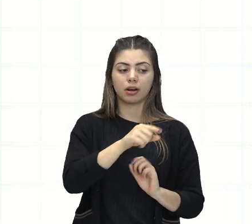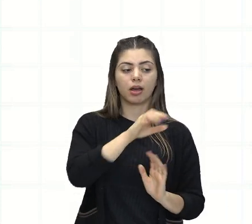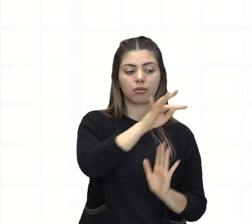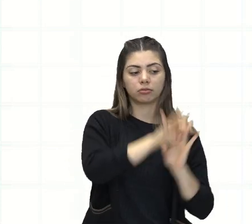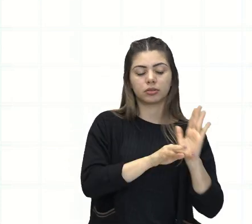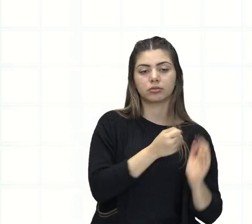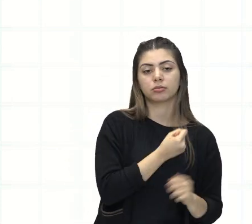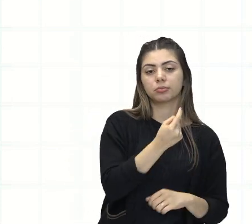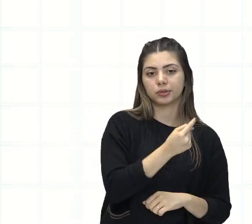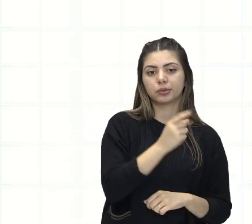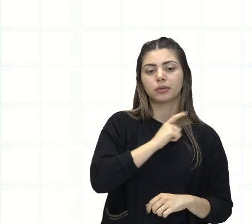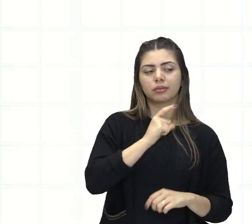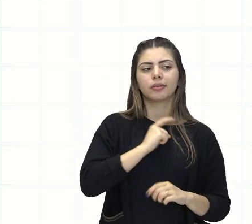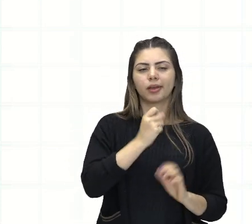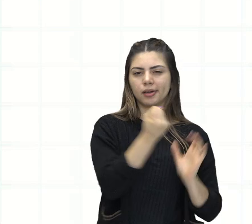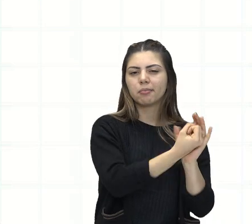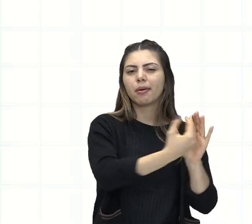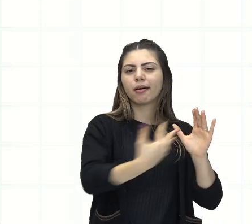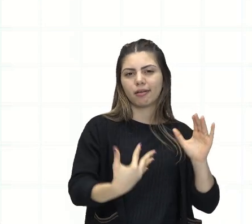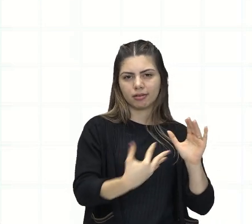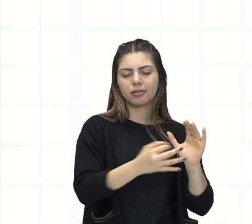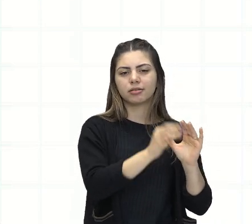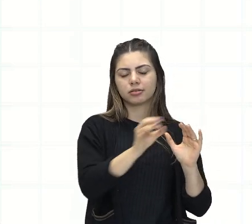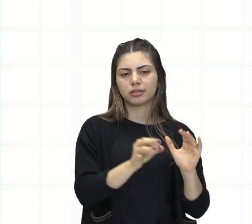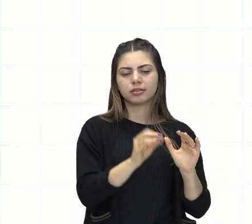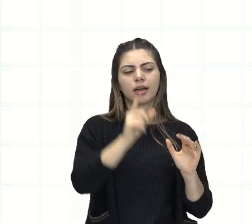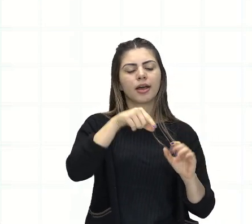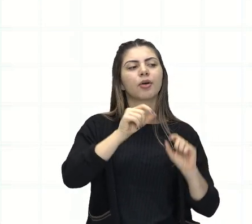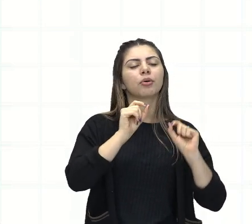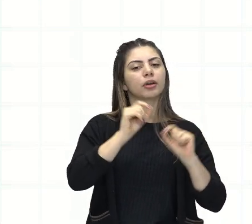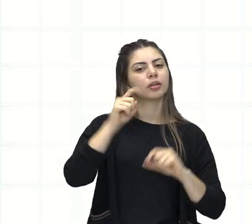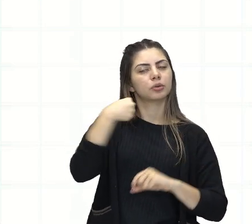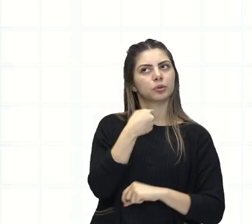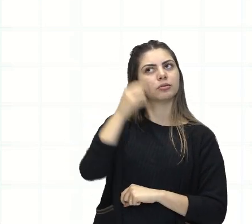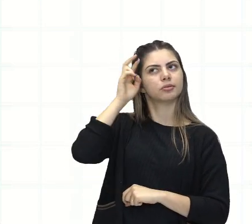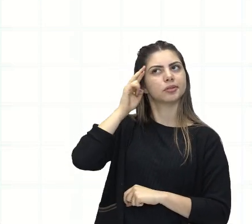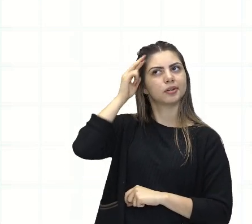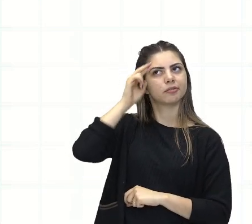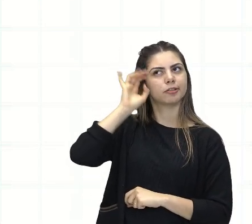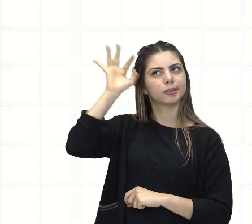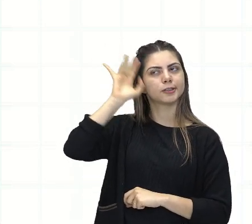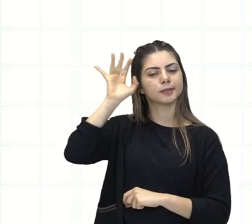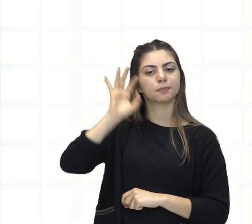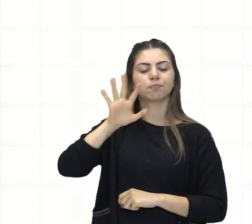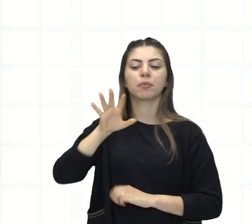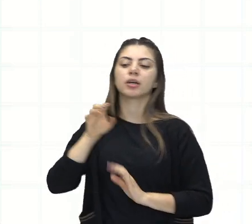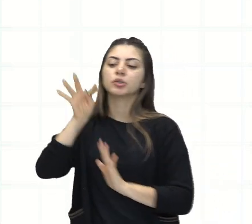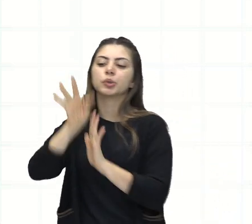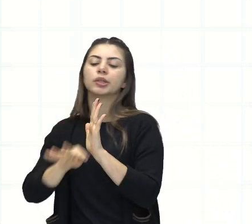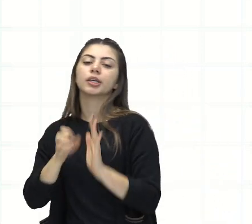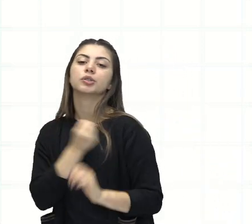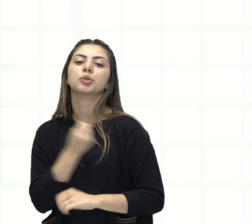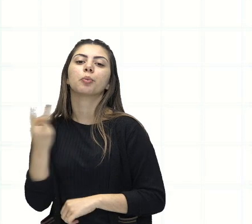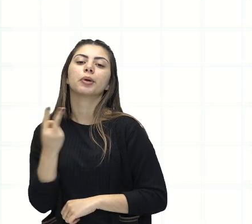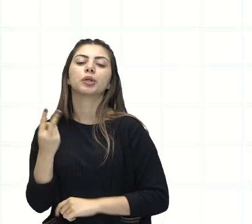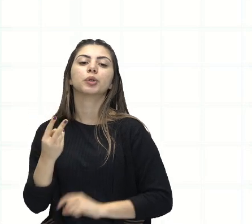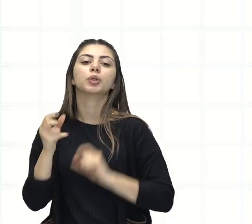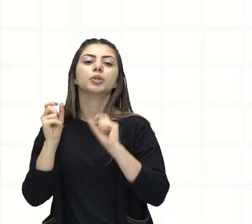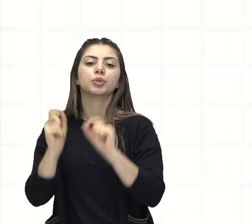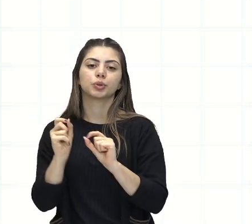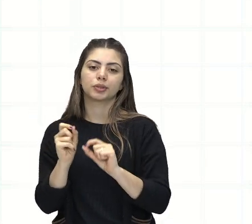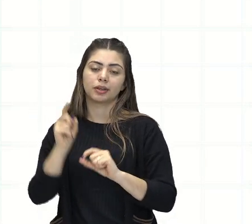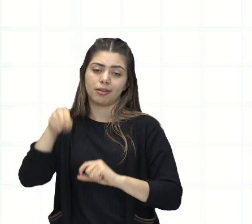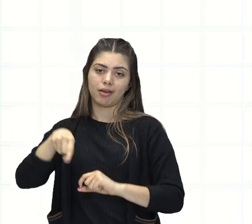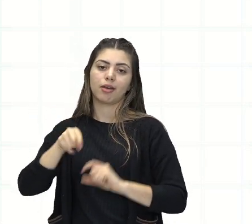vem com essa caracterização, mais de reflexão. Já o texto 2, que é um